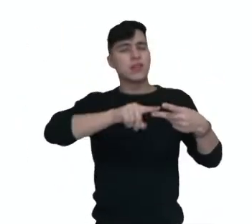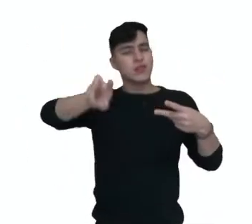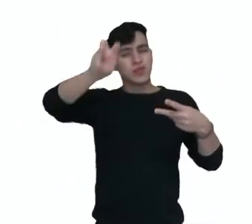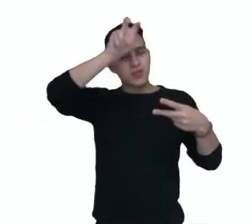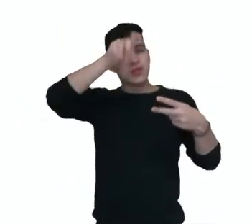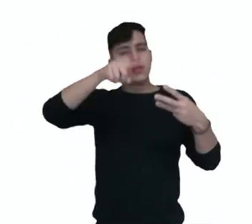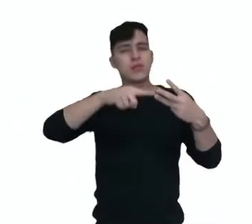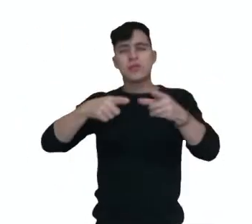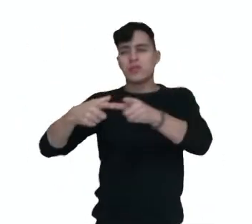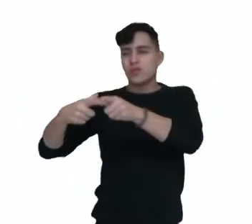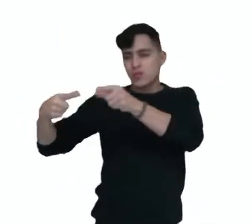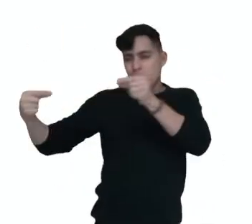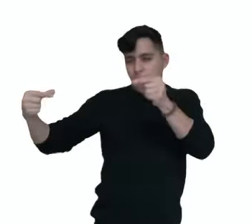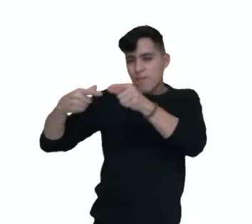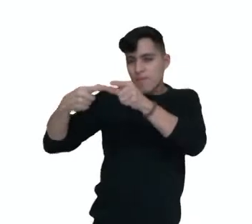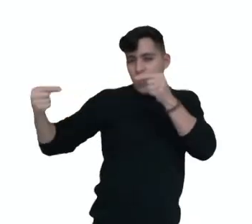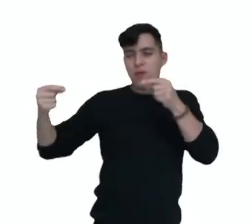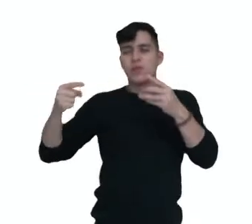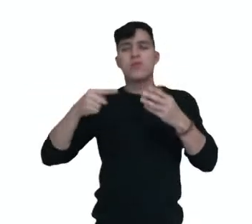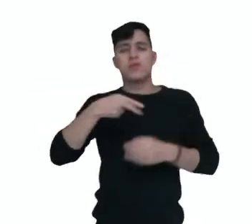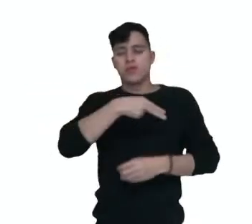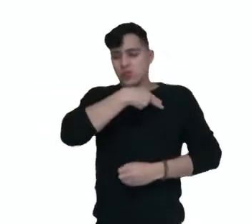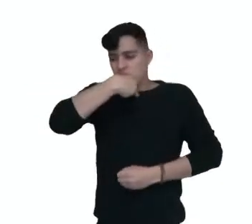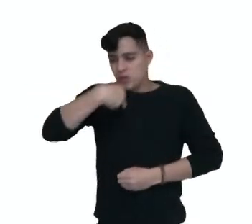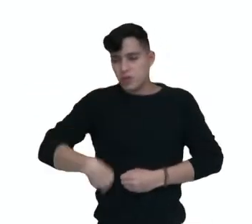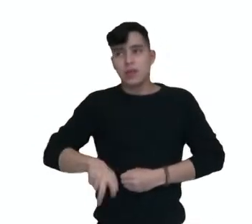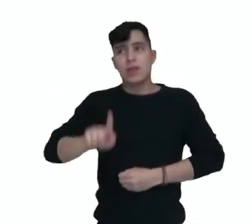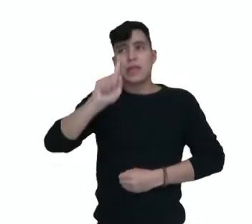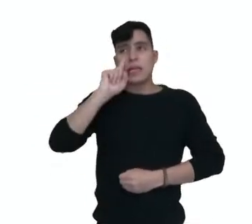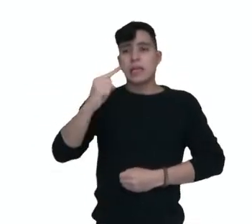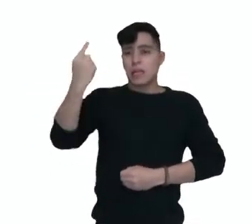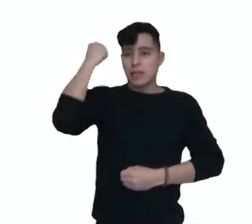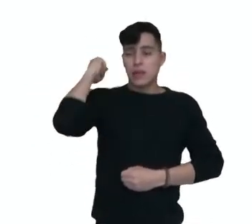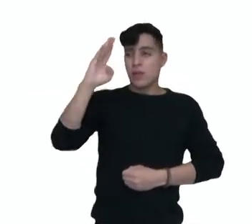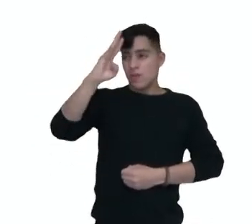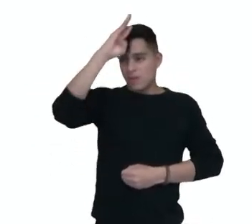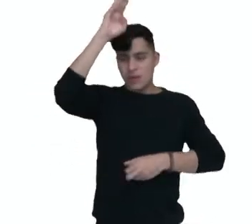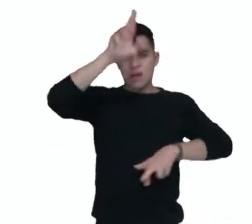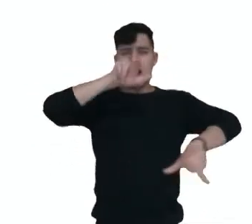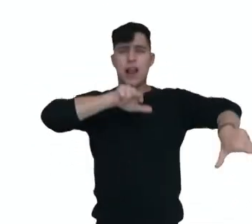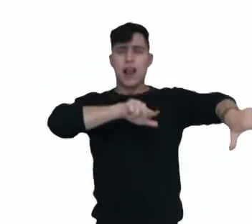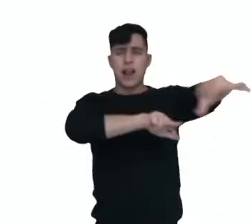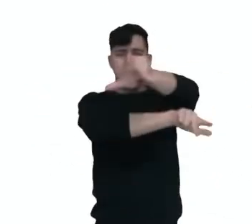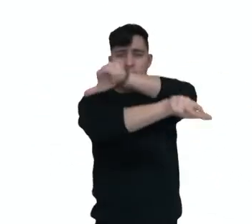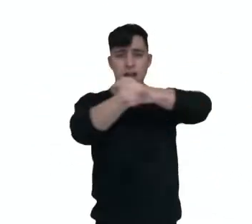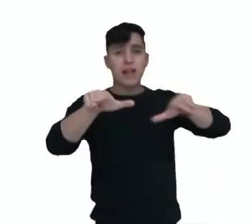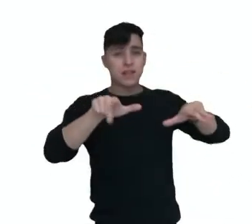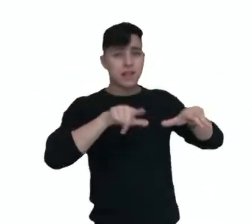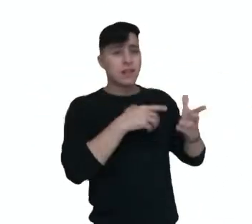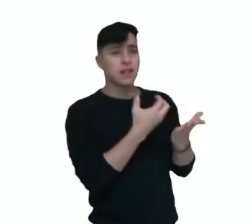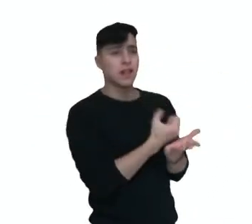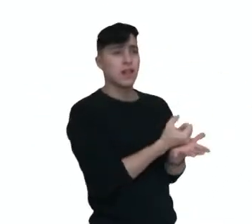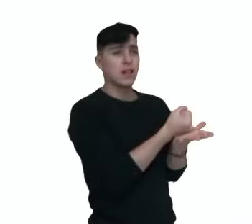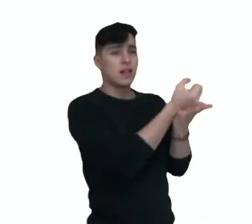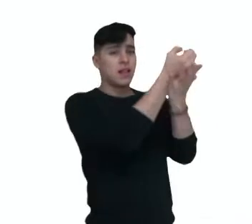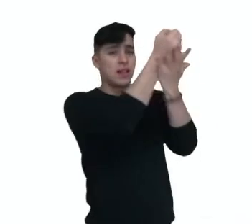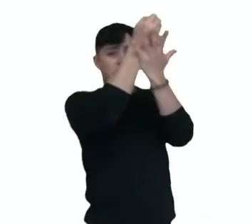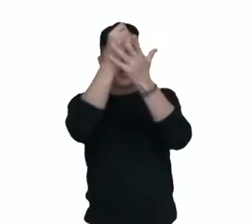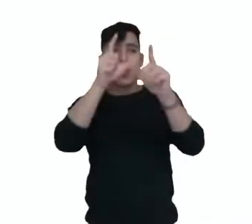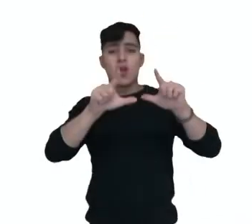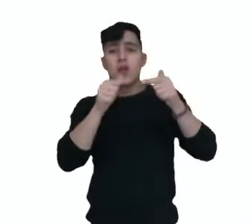pelo Japão, lá pela China, pelos gregos e pelos romanos. Então, né, há registros assim, dessa forma,